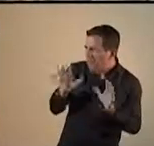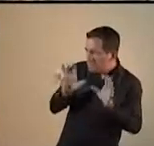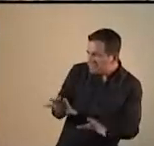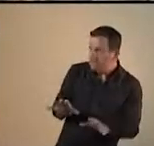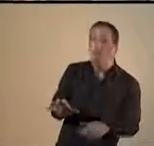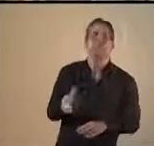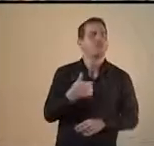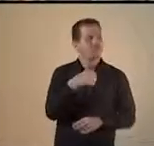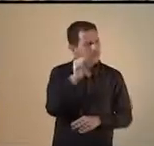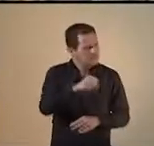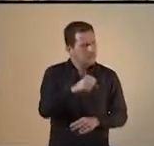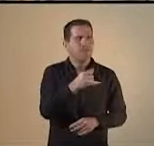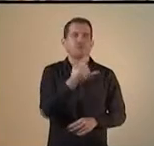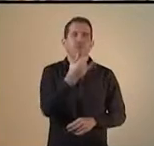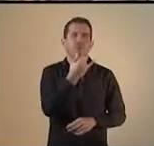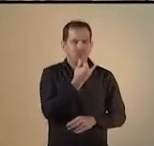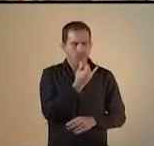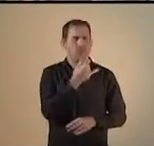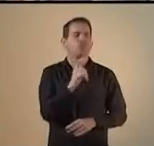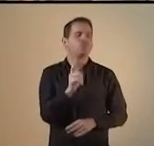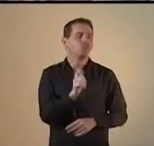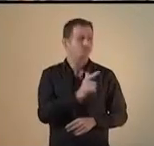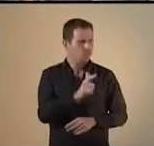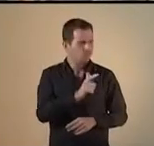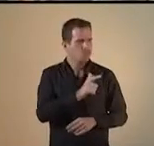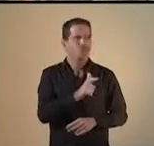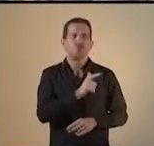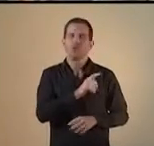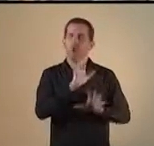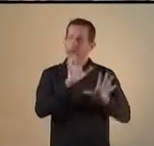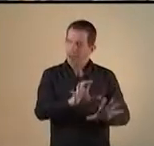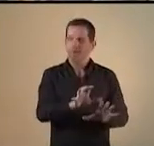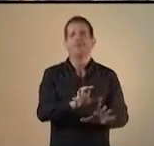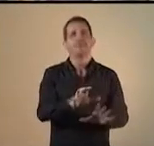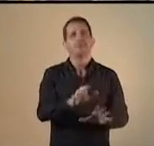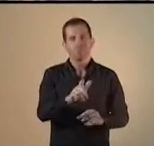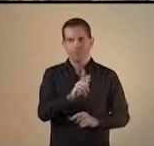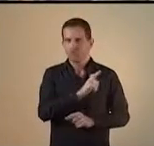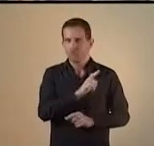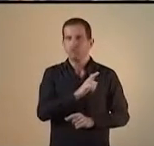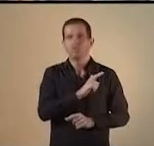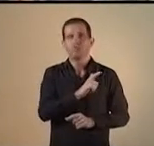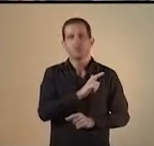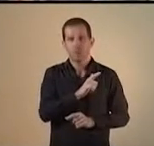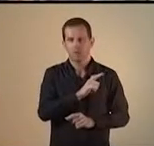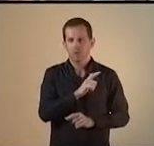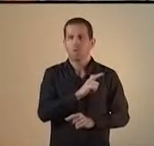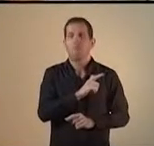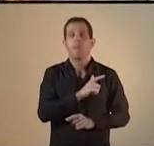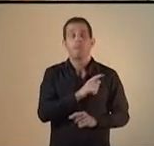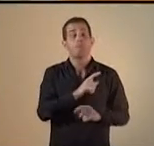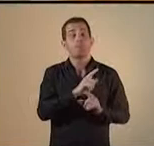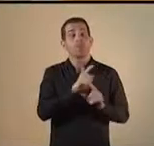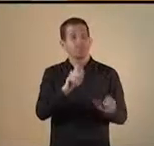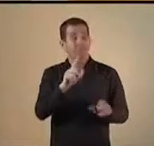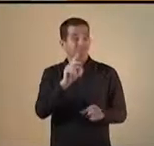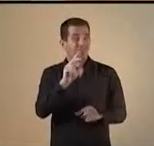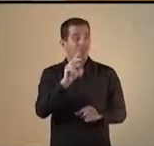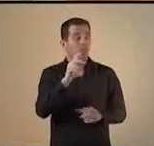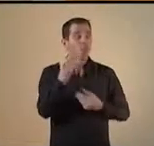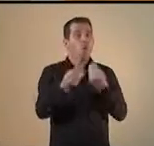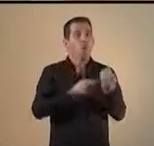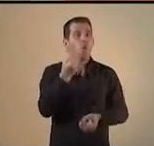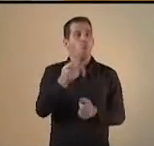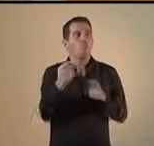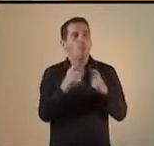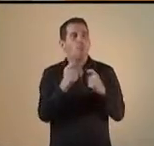até hoje? Até hoje. Infelizmente? Infelizmente, até hoje eles se comportam dessa forma. Né? Então, assim, a visão que os